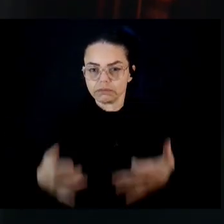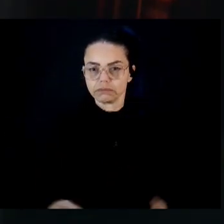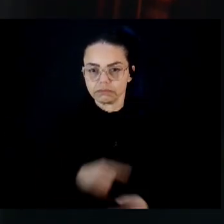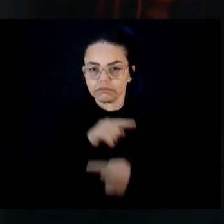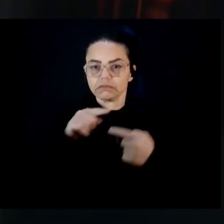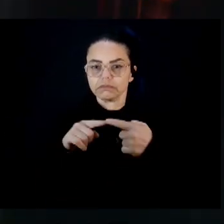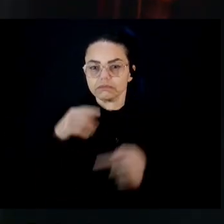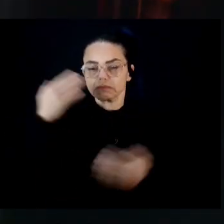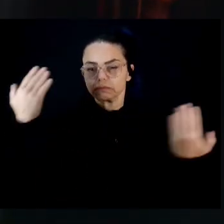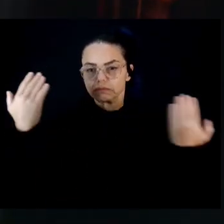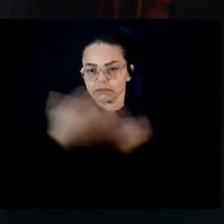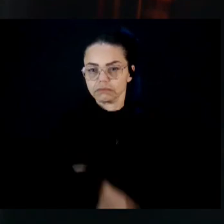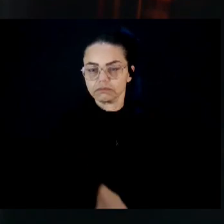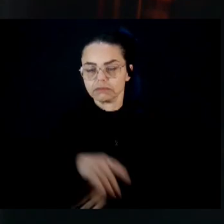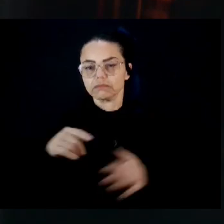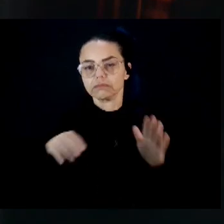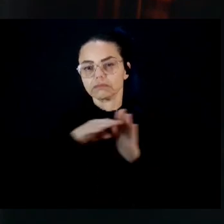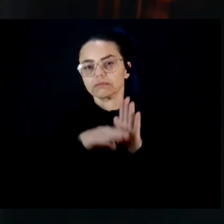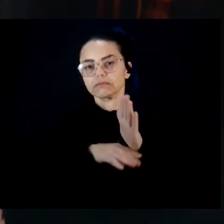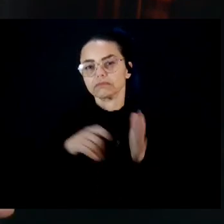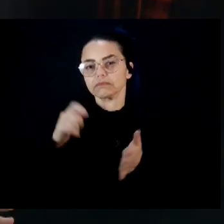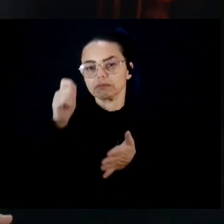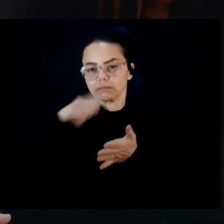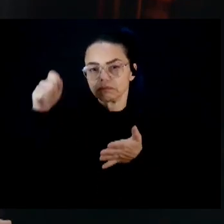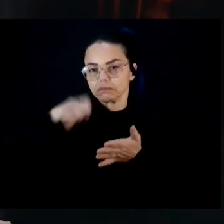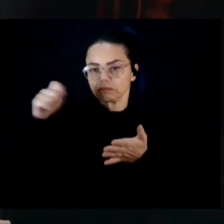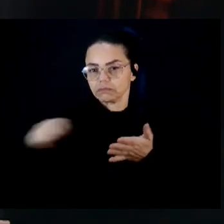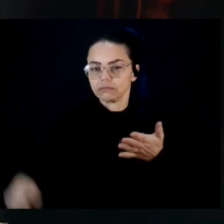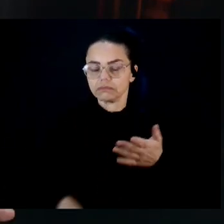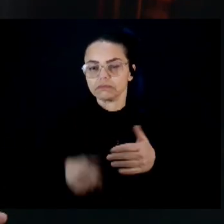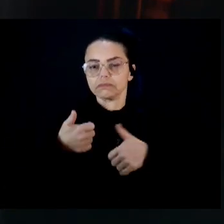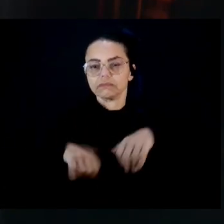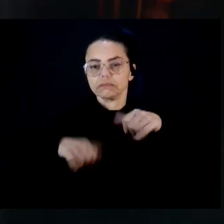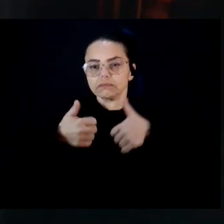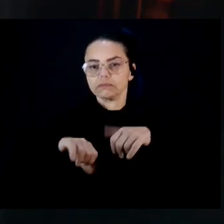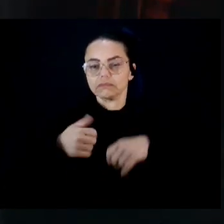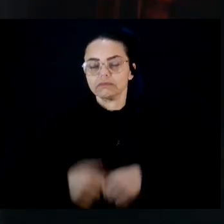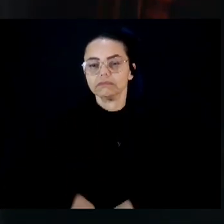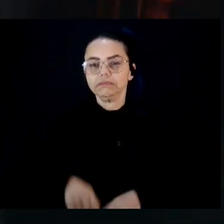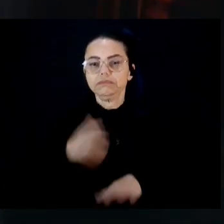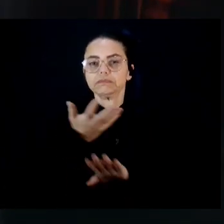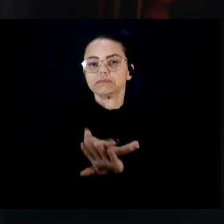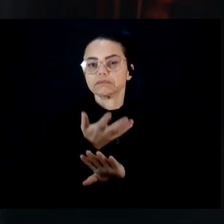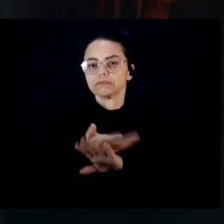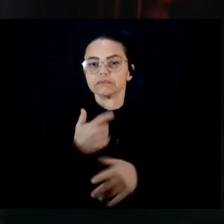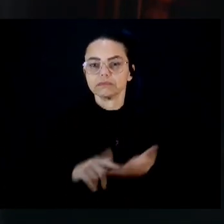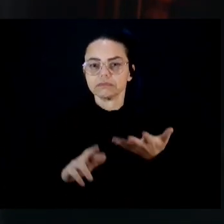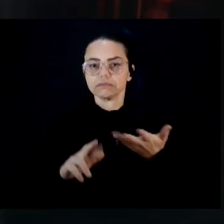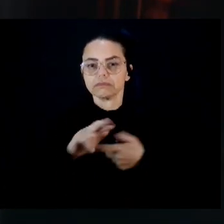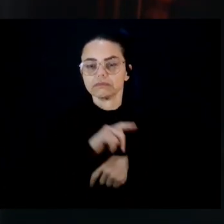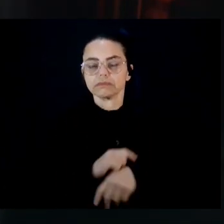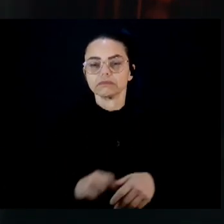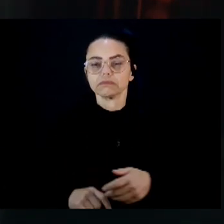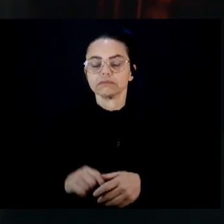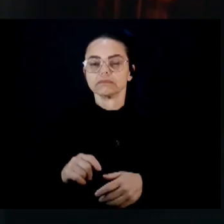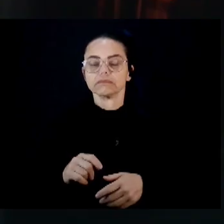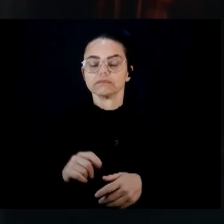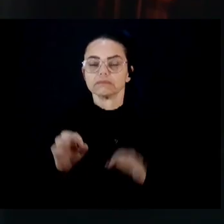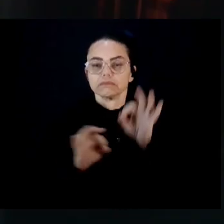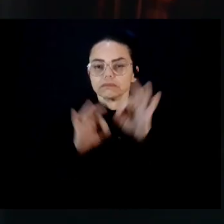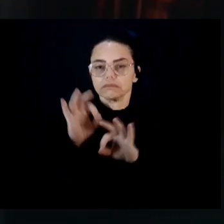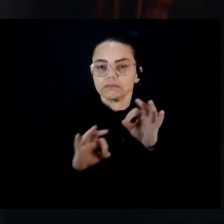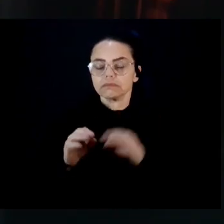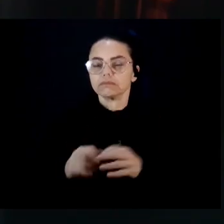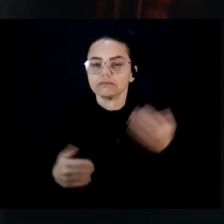provas, critérios de correção, análise de questões em algumas disciplinas e também a elaboração dos exames. Lembrando, inscrições até